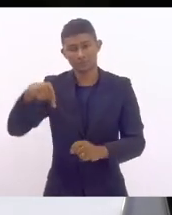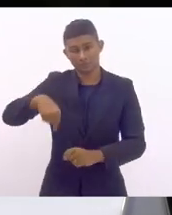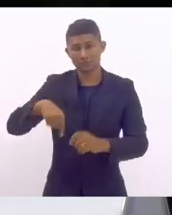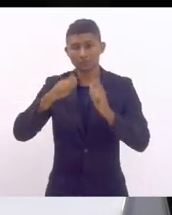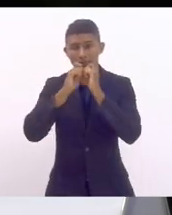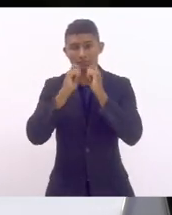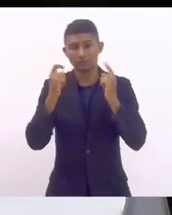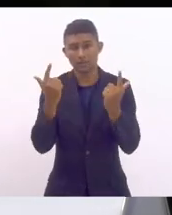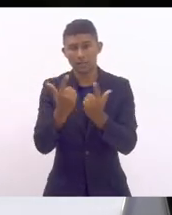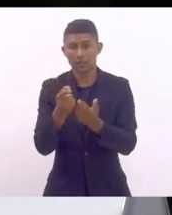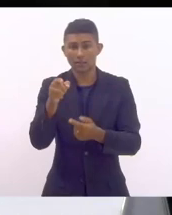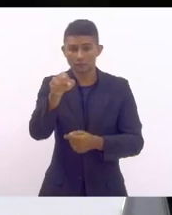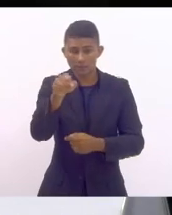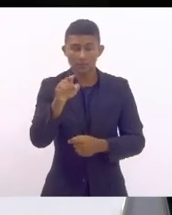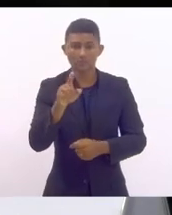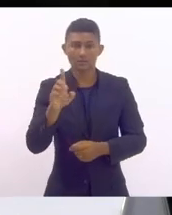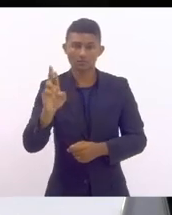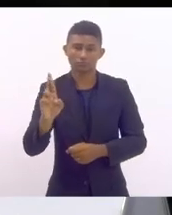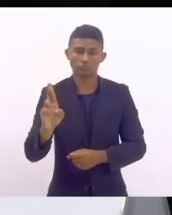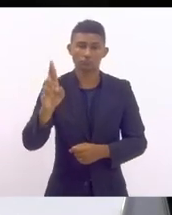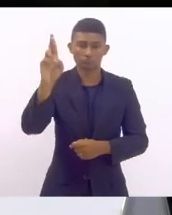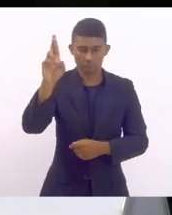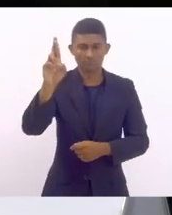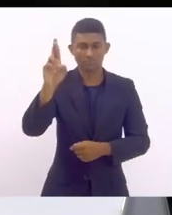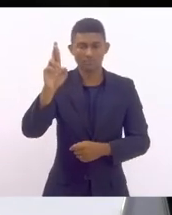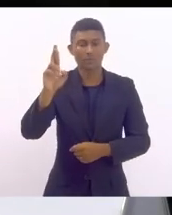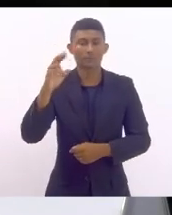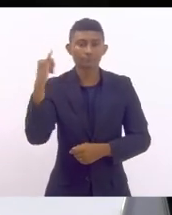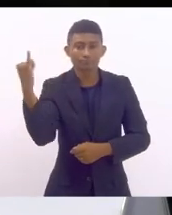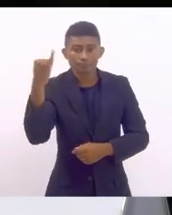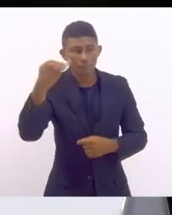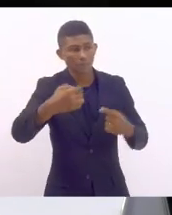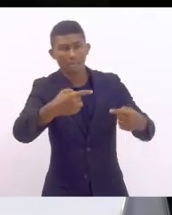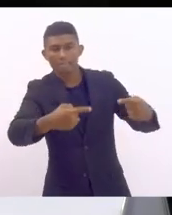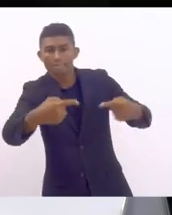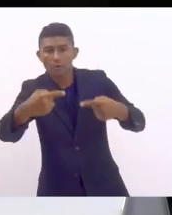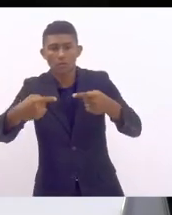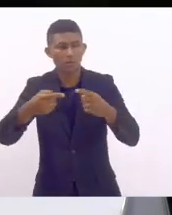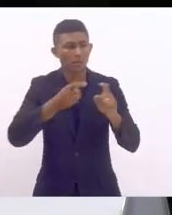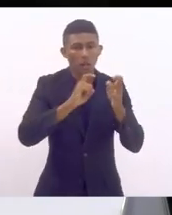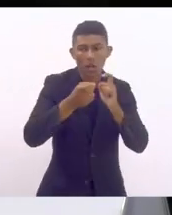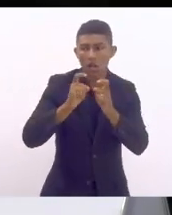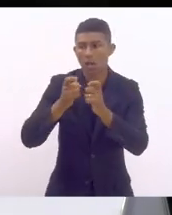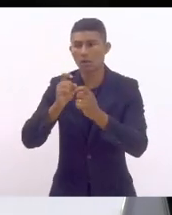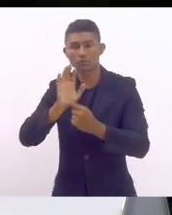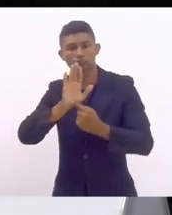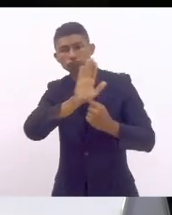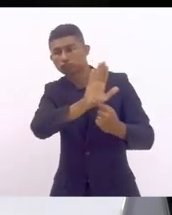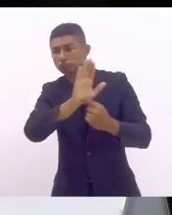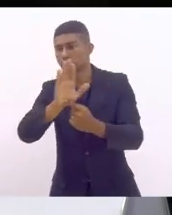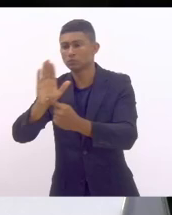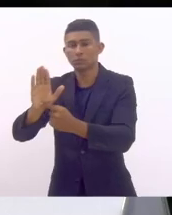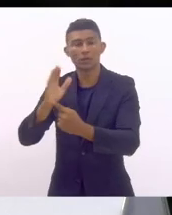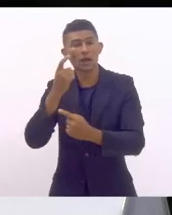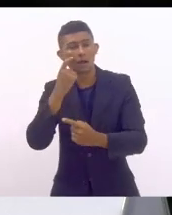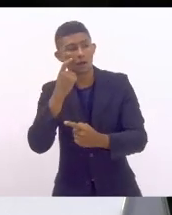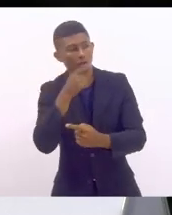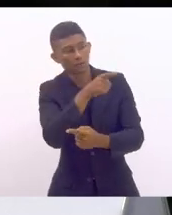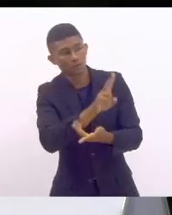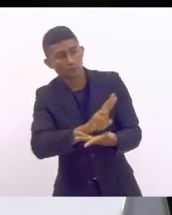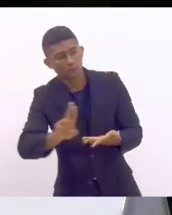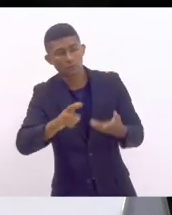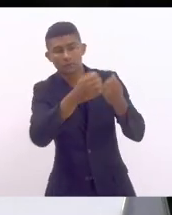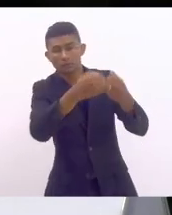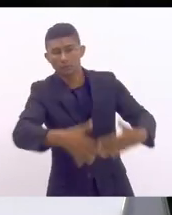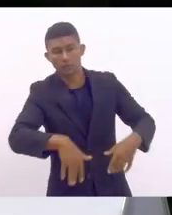aqui da alerj a sua liderança no sentido de fazer interlocução política para mostrar o impacto para as pessoas não somente como